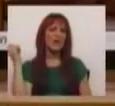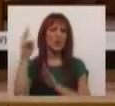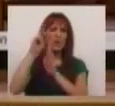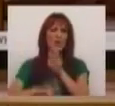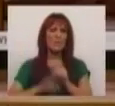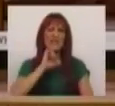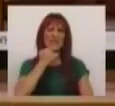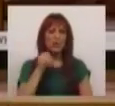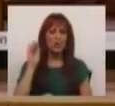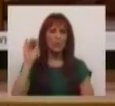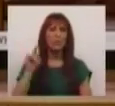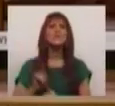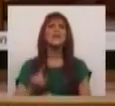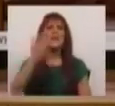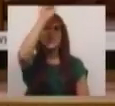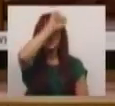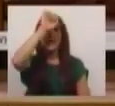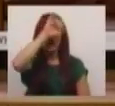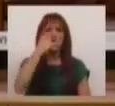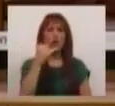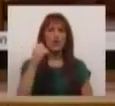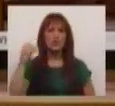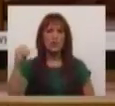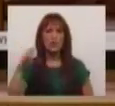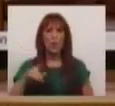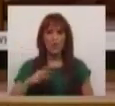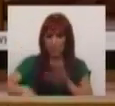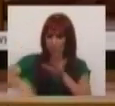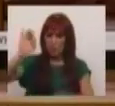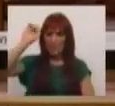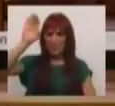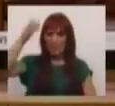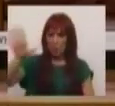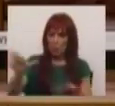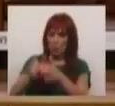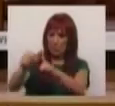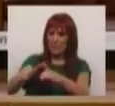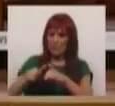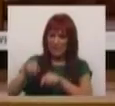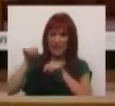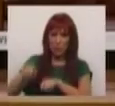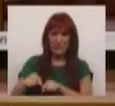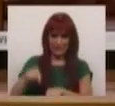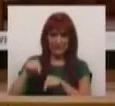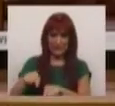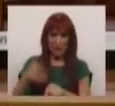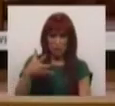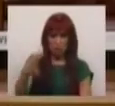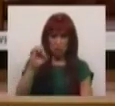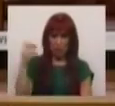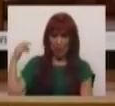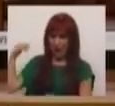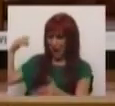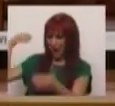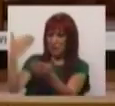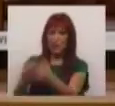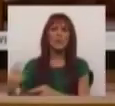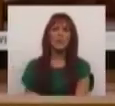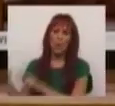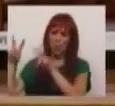sigilo bancário foi em janeiro de 2000, quando elegeu o seu primeiro grupo parlamentar. Nestes 18 anos,